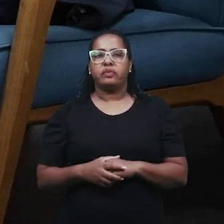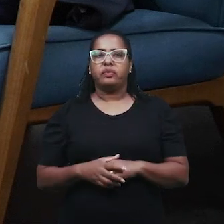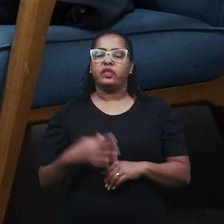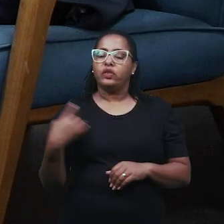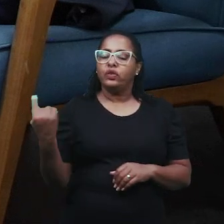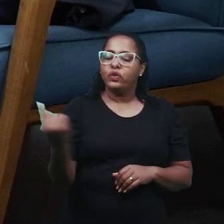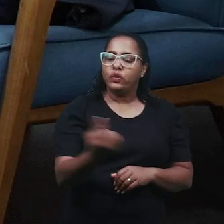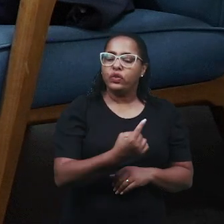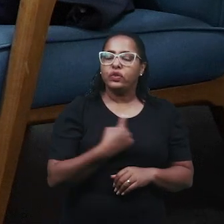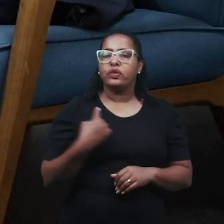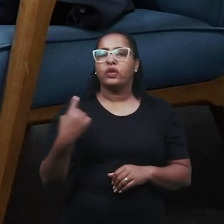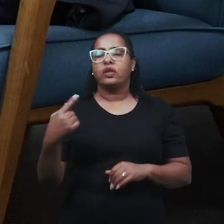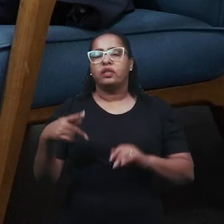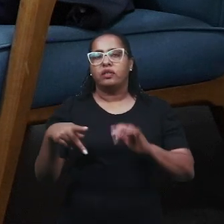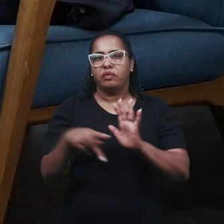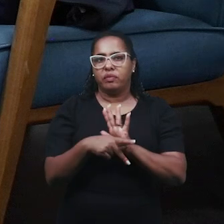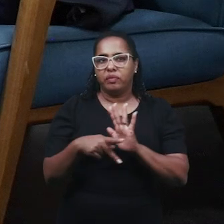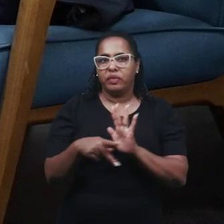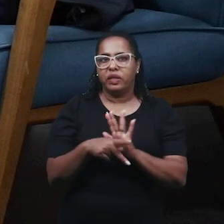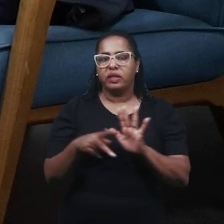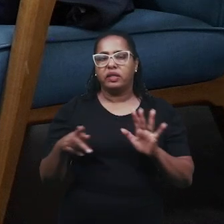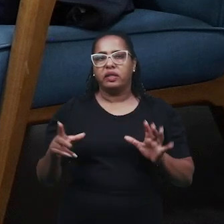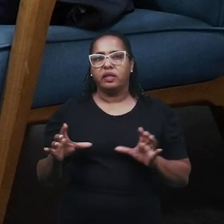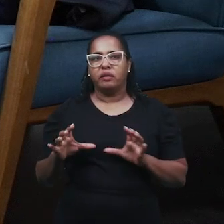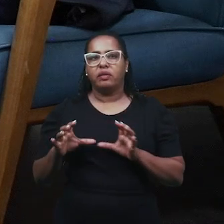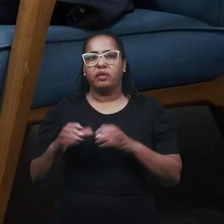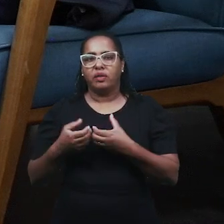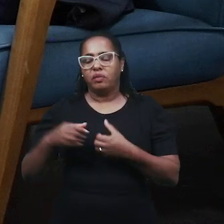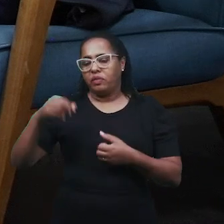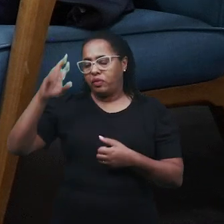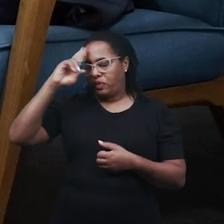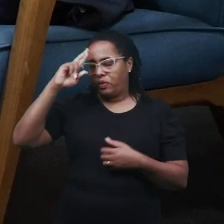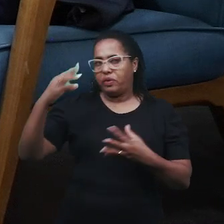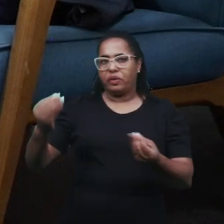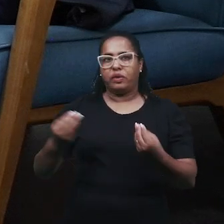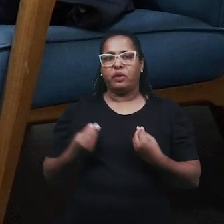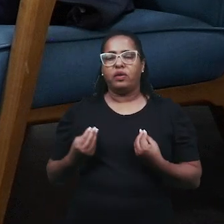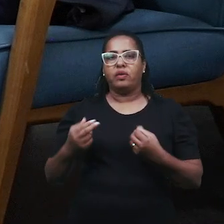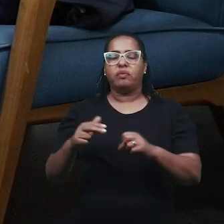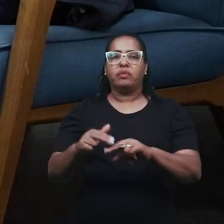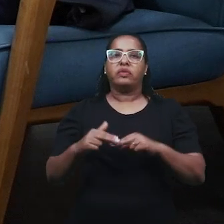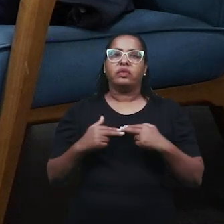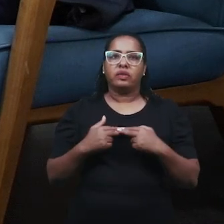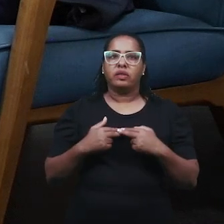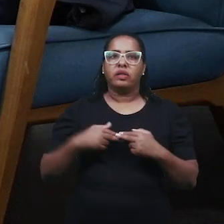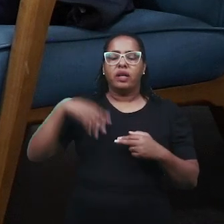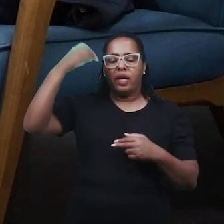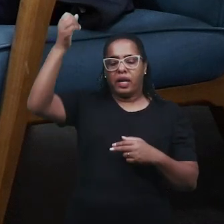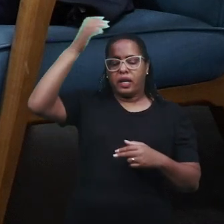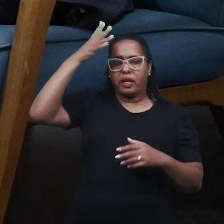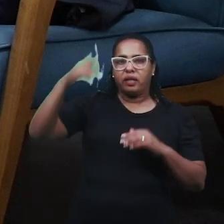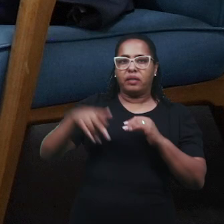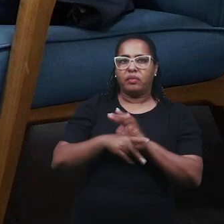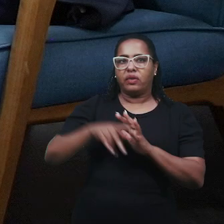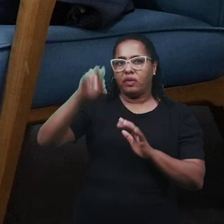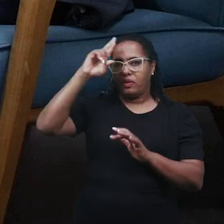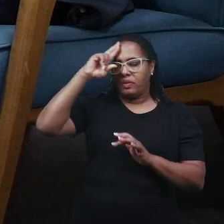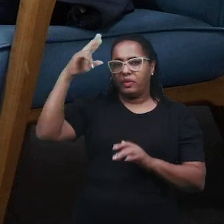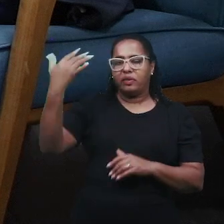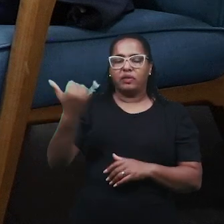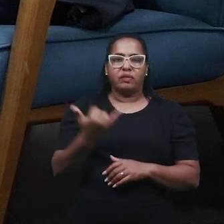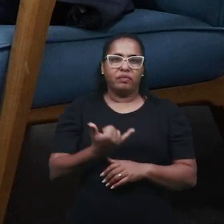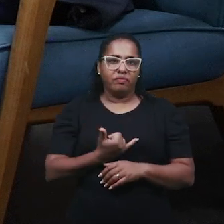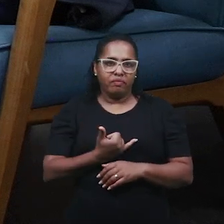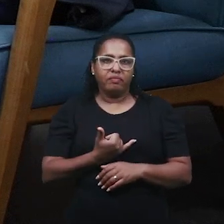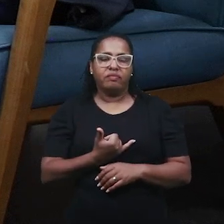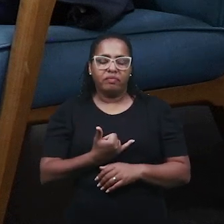nós podendo fazer parte, a gente glorifica o Senhor, porque isso é uma graça do Senhor, um favor imerecido de